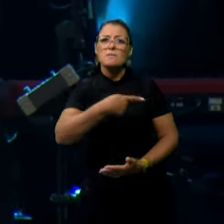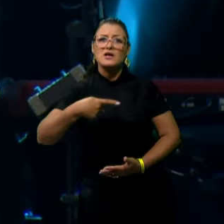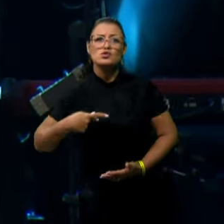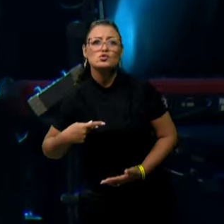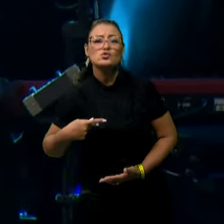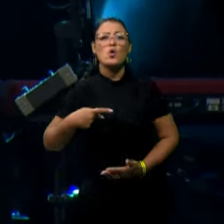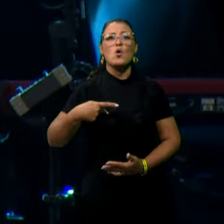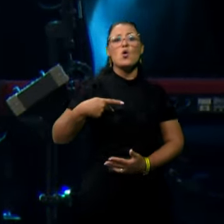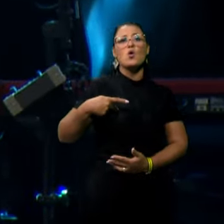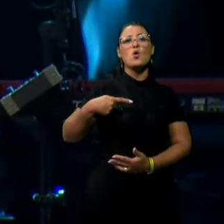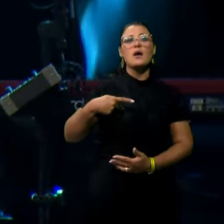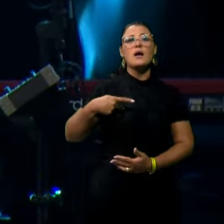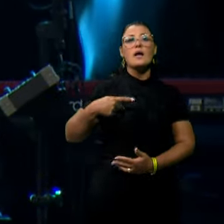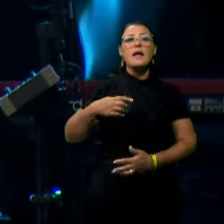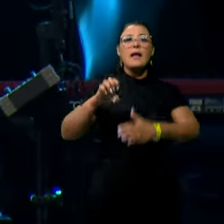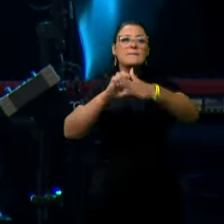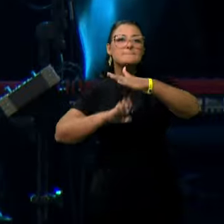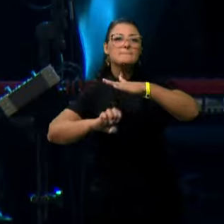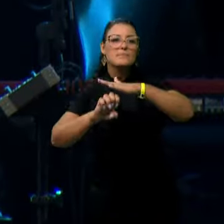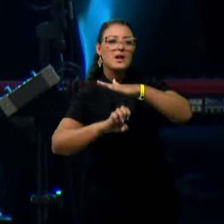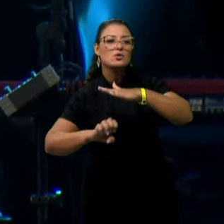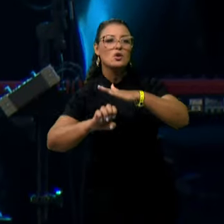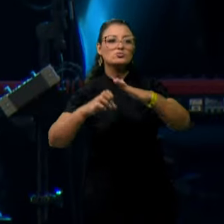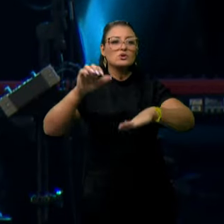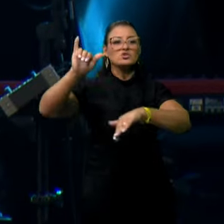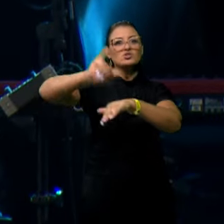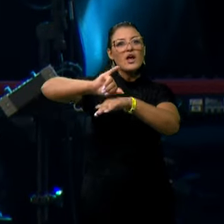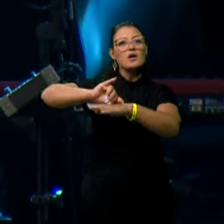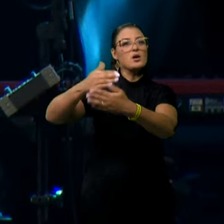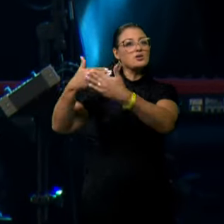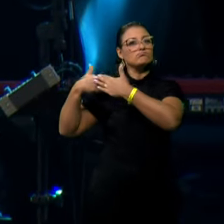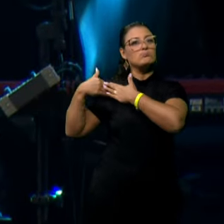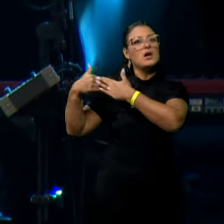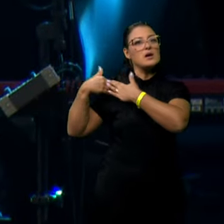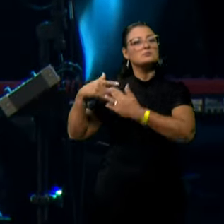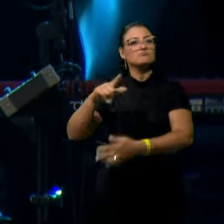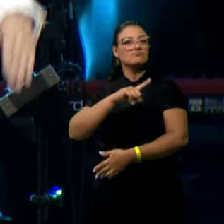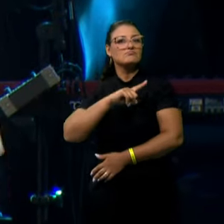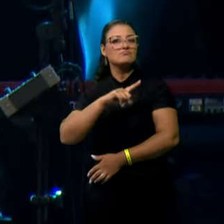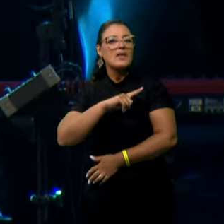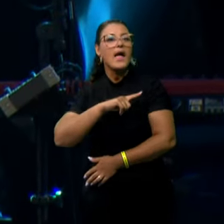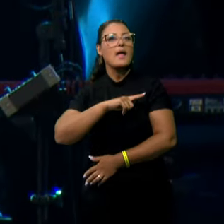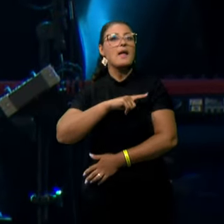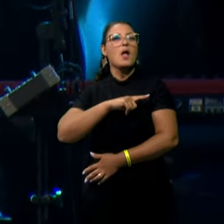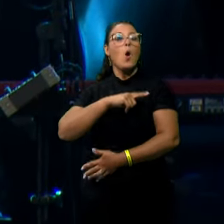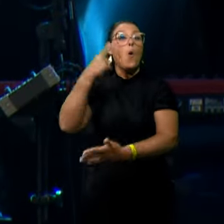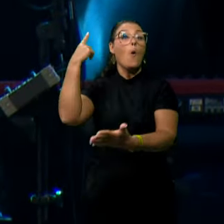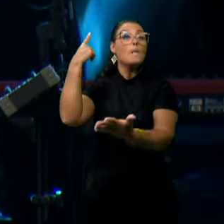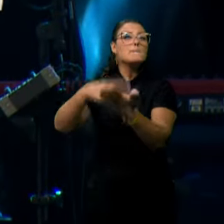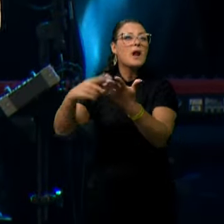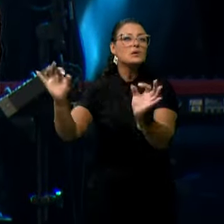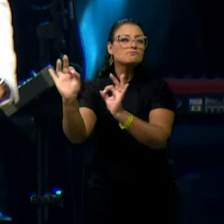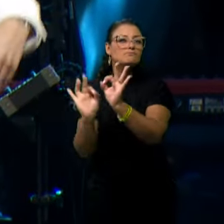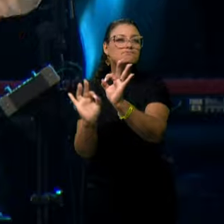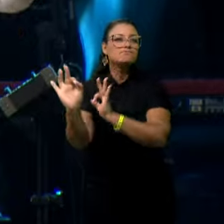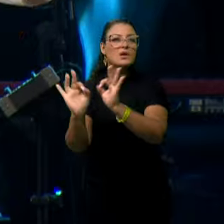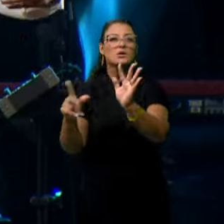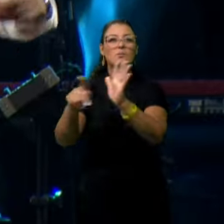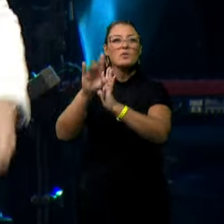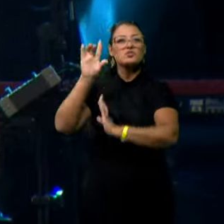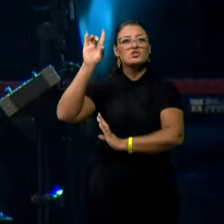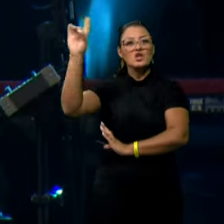você tem um ensinamento no plano de Deus vai Eternidade no plano de Deus da Nação então você não escolhe essas batalha